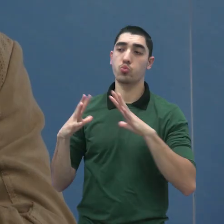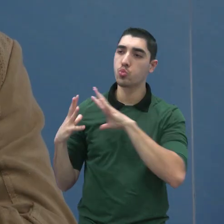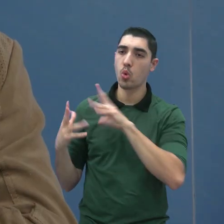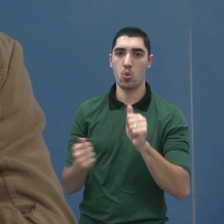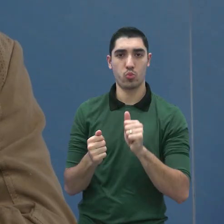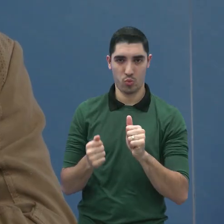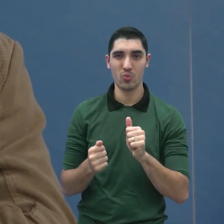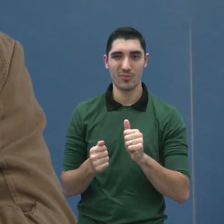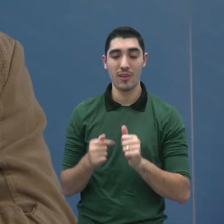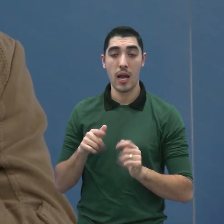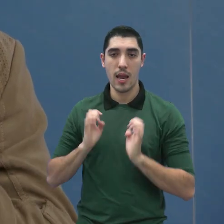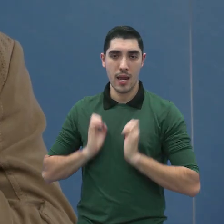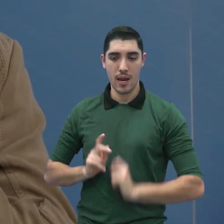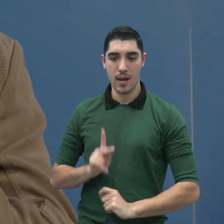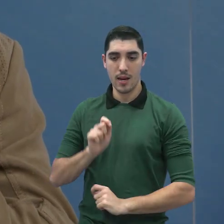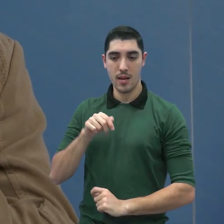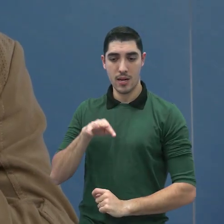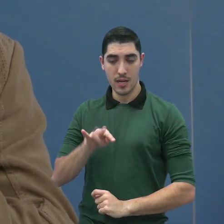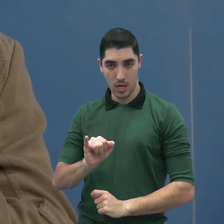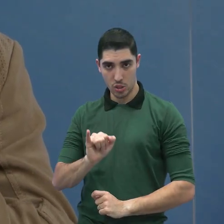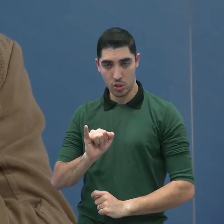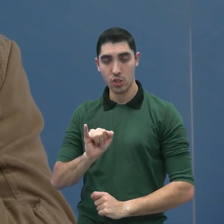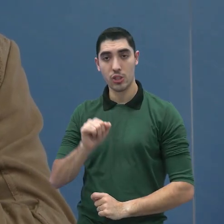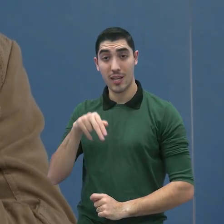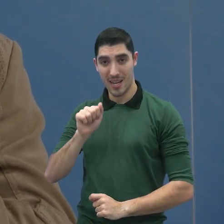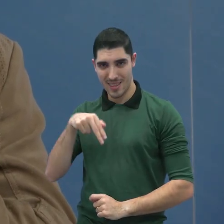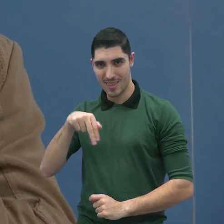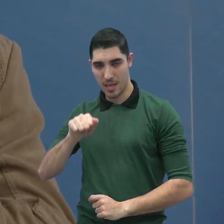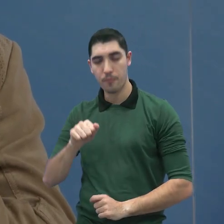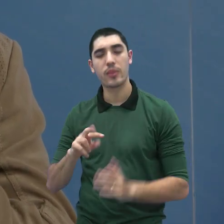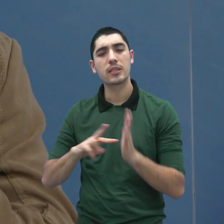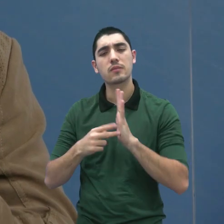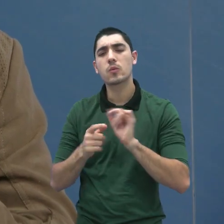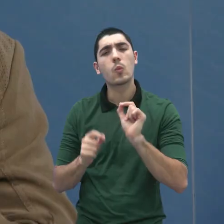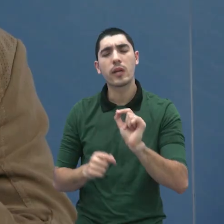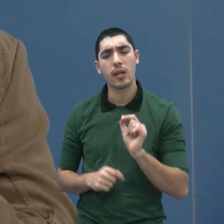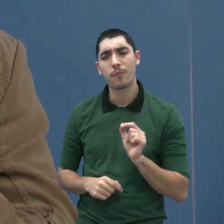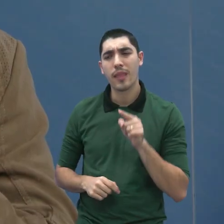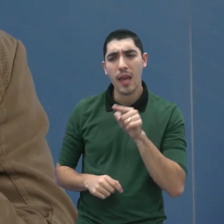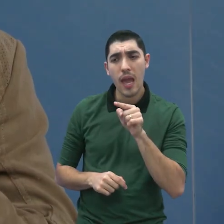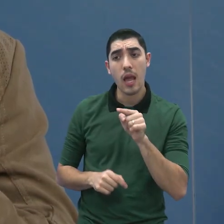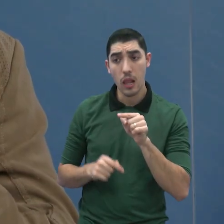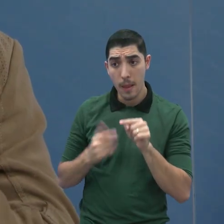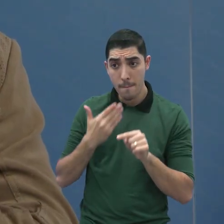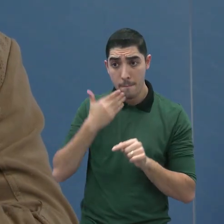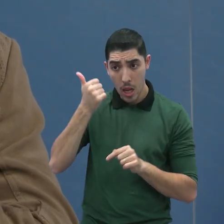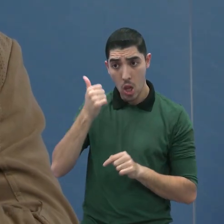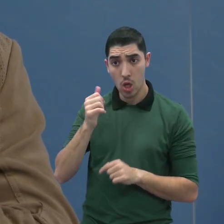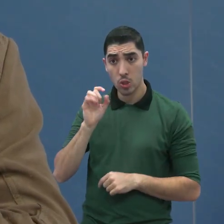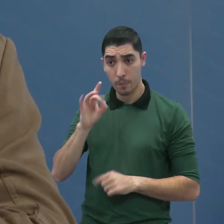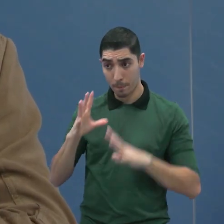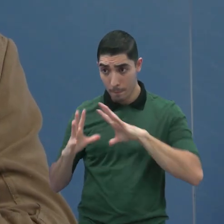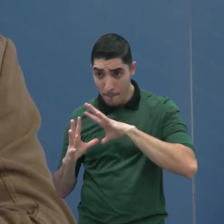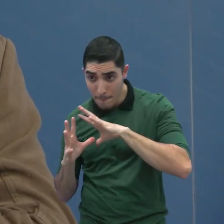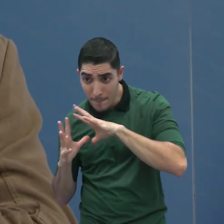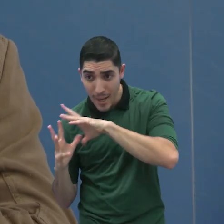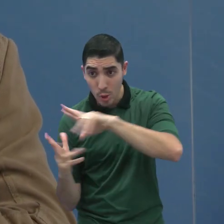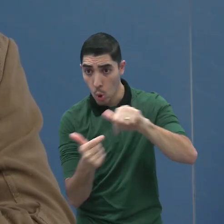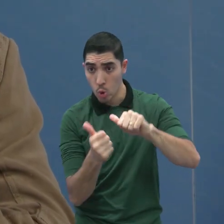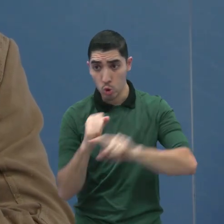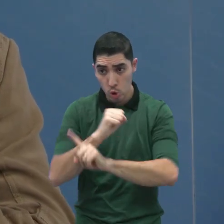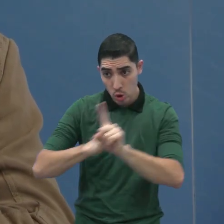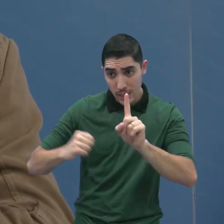kantiana? Se aquilo que eu vou fazer vai prejudicar alguém ou é o melhor para todos? Se for o melhor para todos, para a